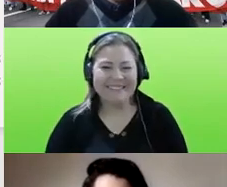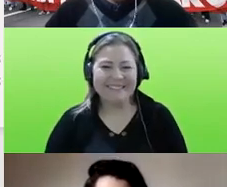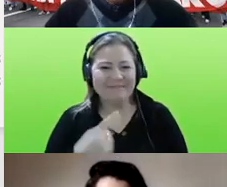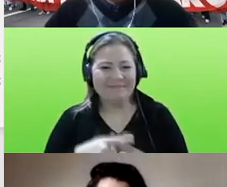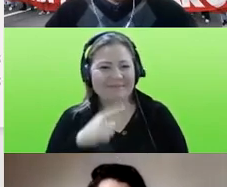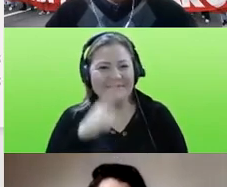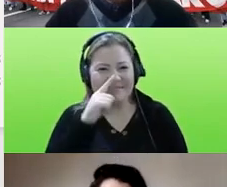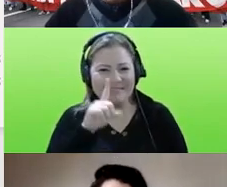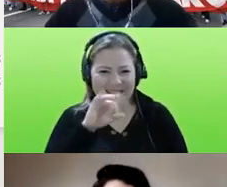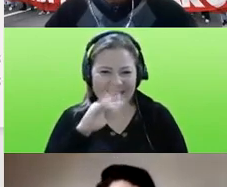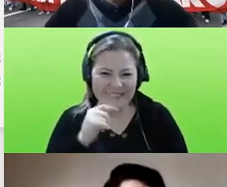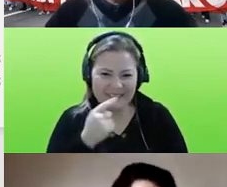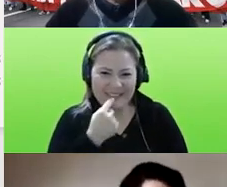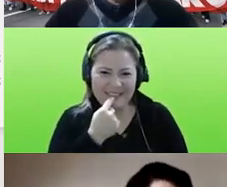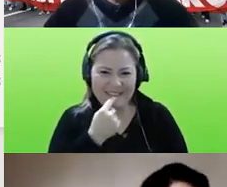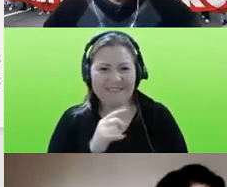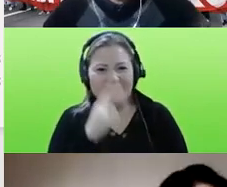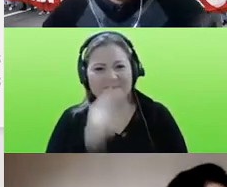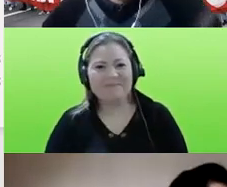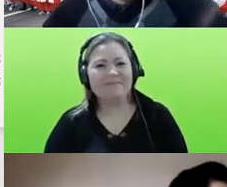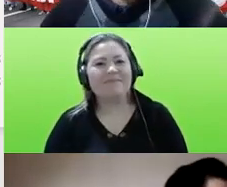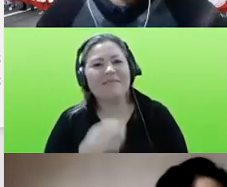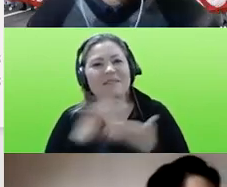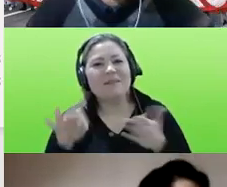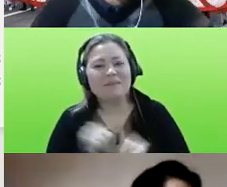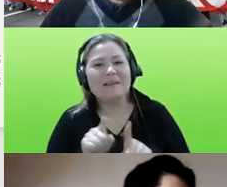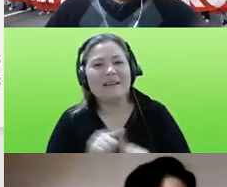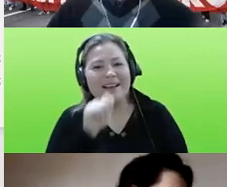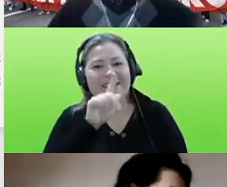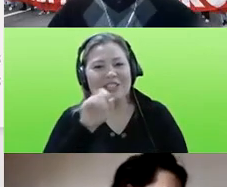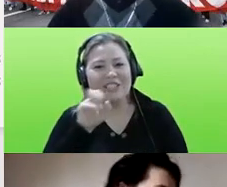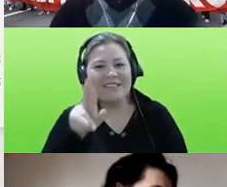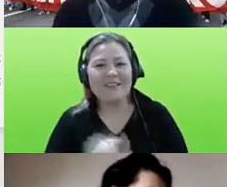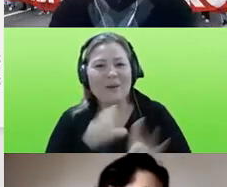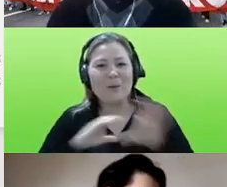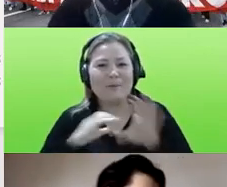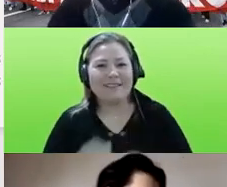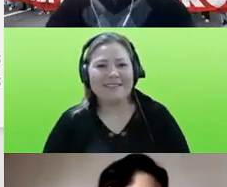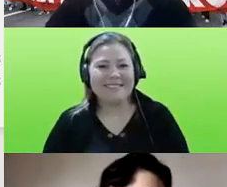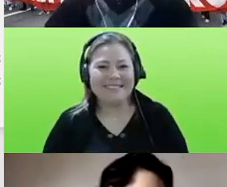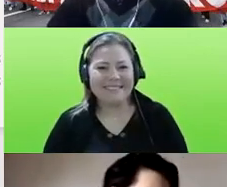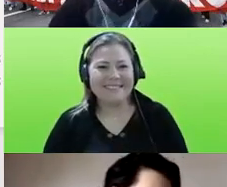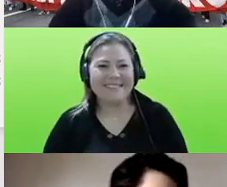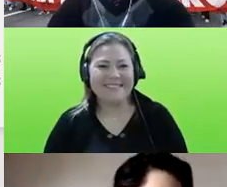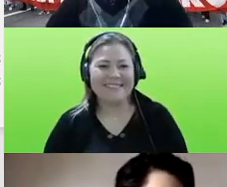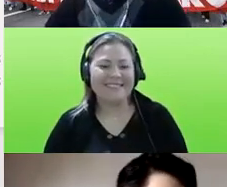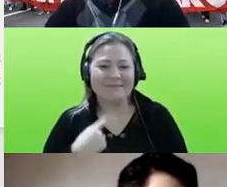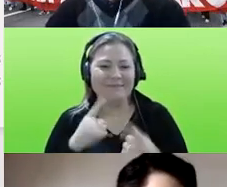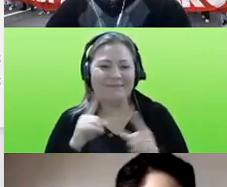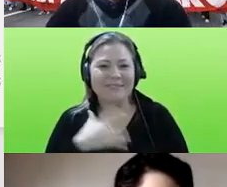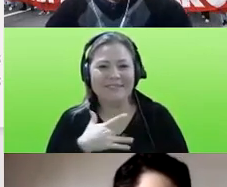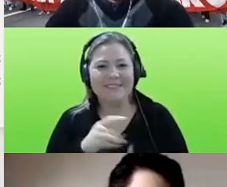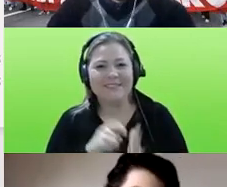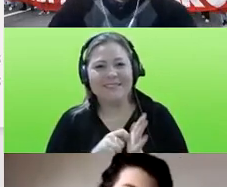teoria da razão comunicativa, a teoria do agir comunicativo. Mas essa ideia de